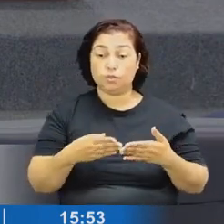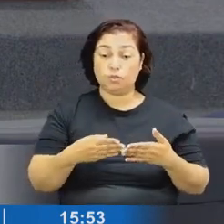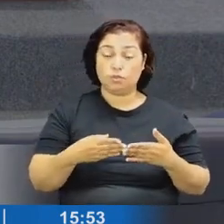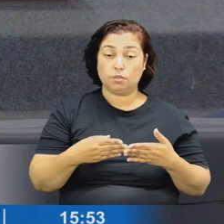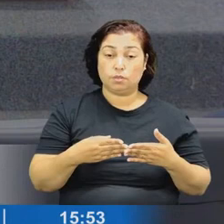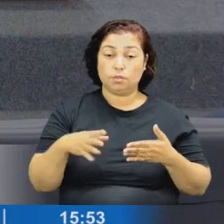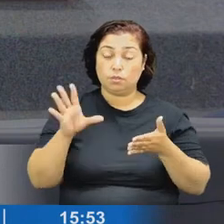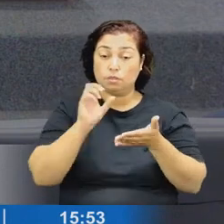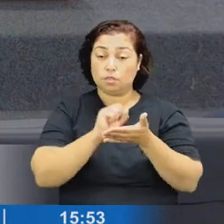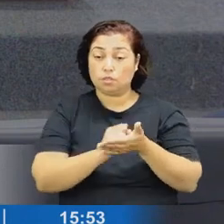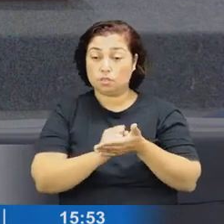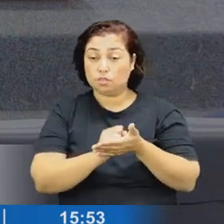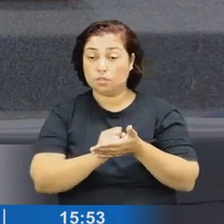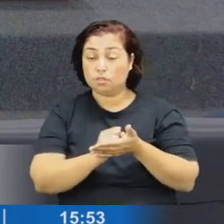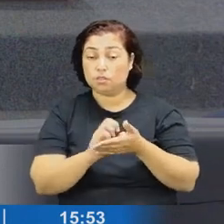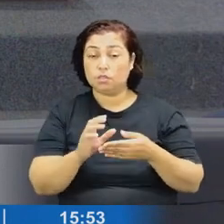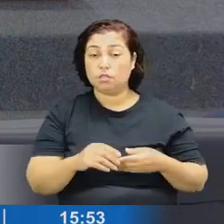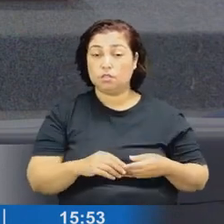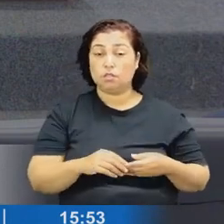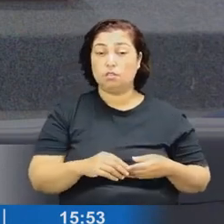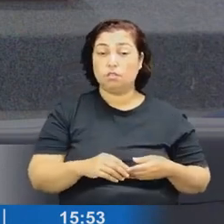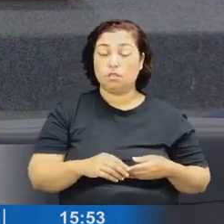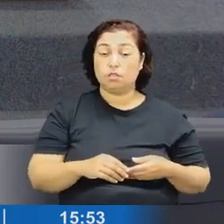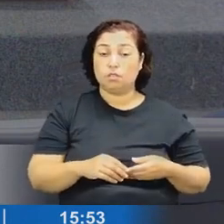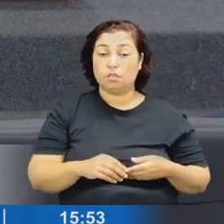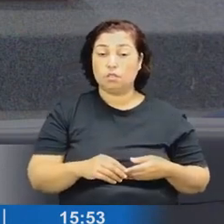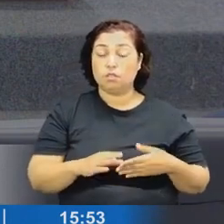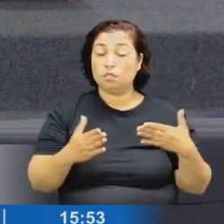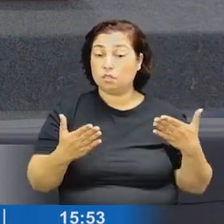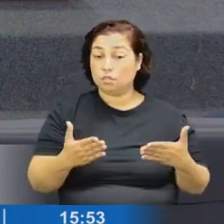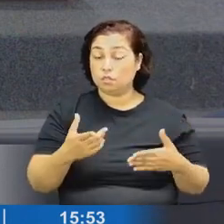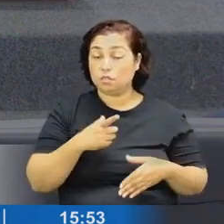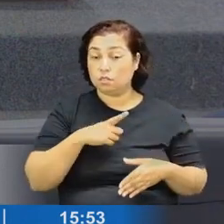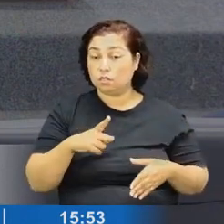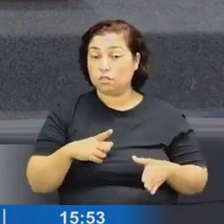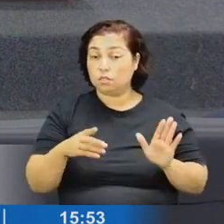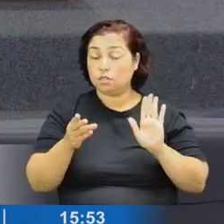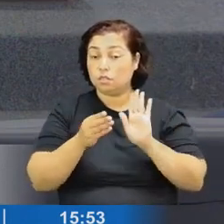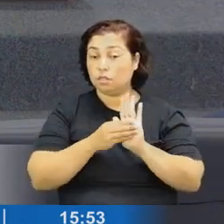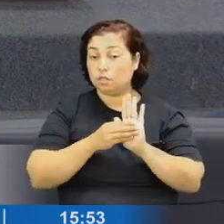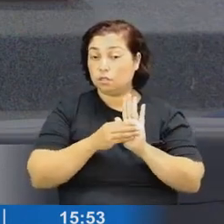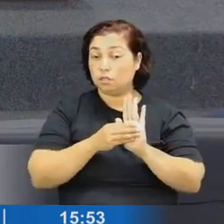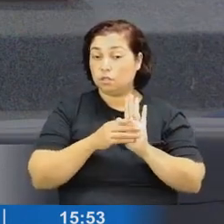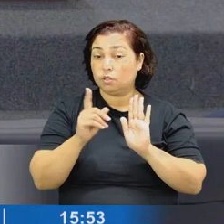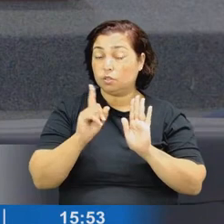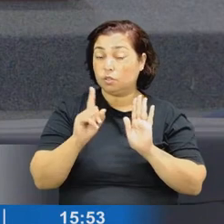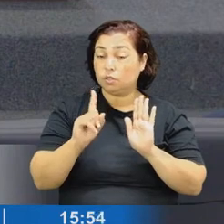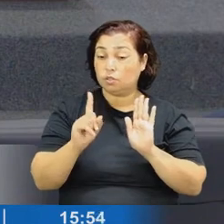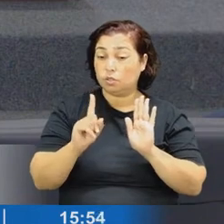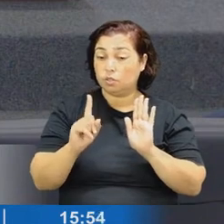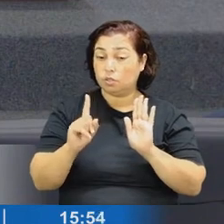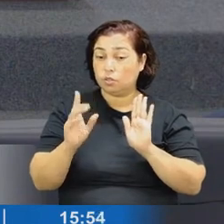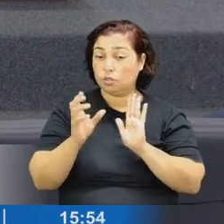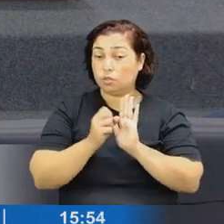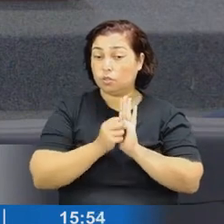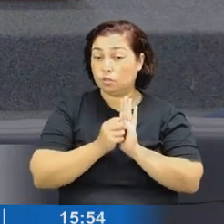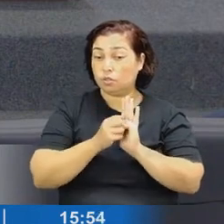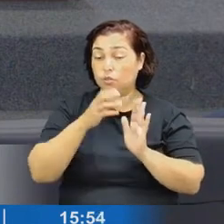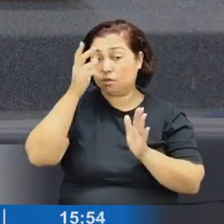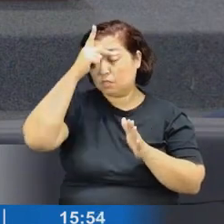impulsiona não cadastra ninguém gente a internet está sempre para quase nada se você tem um conteúdo Meia Boca não impulsiona não cadastra